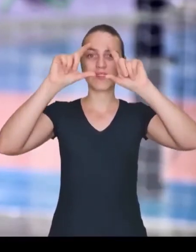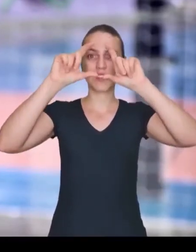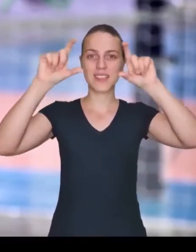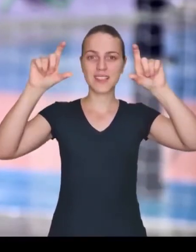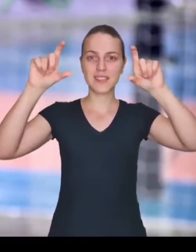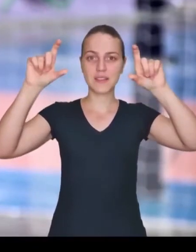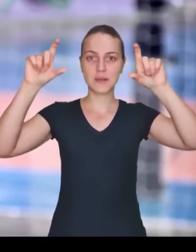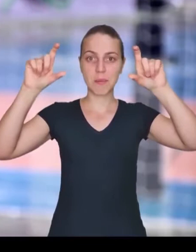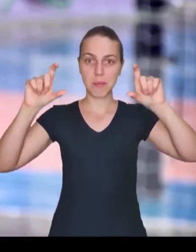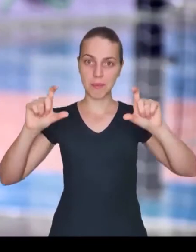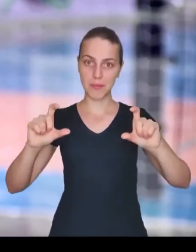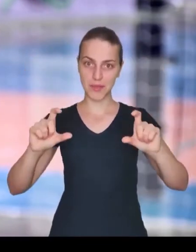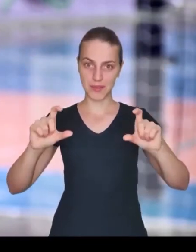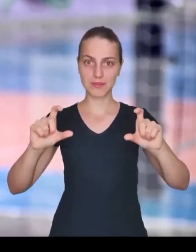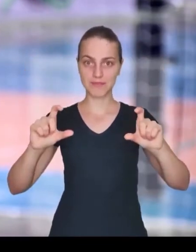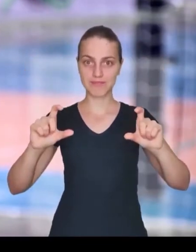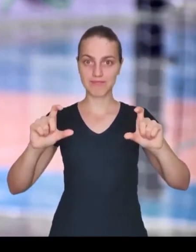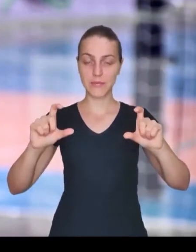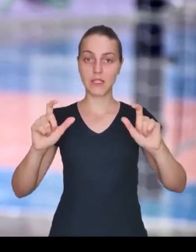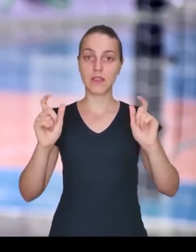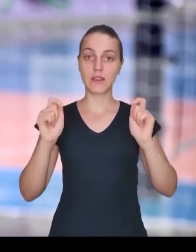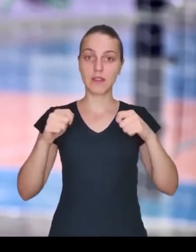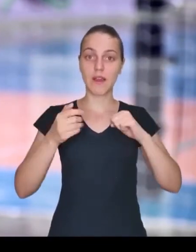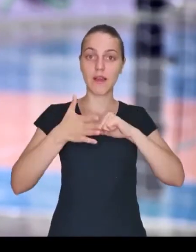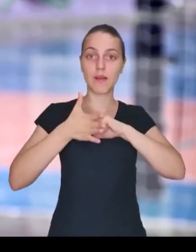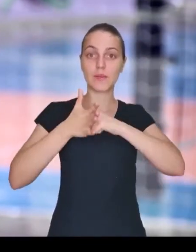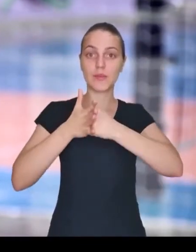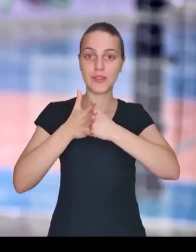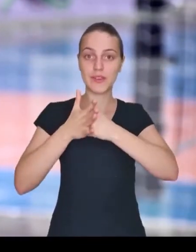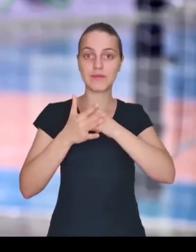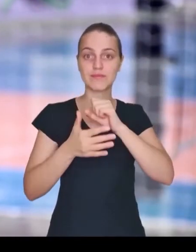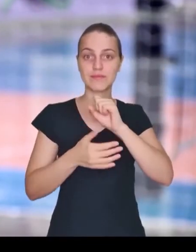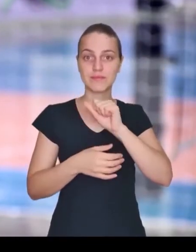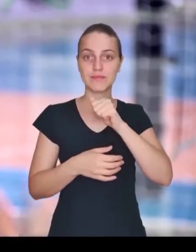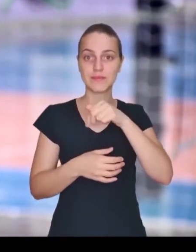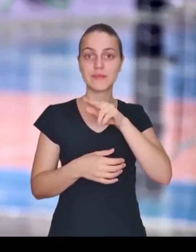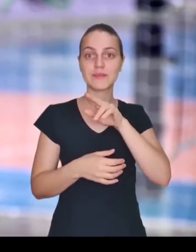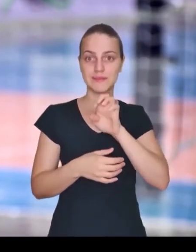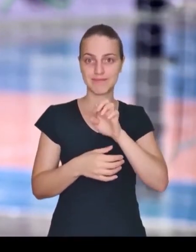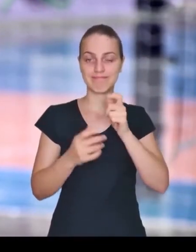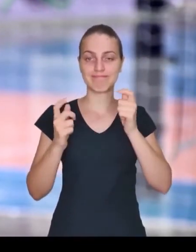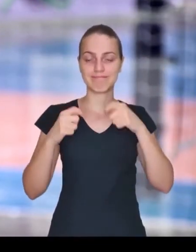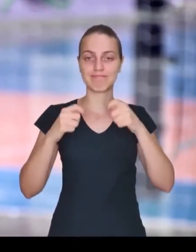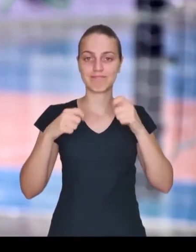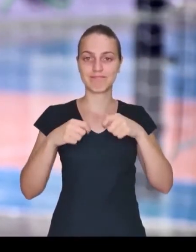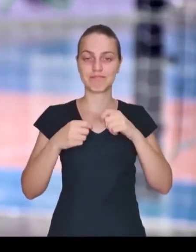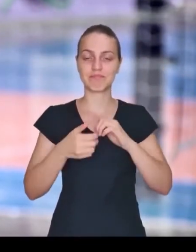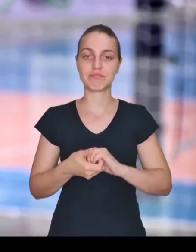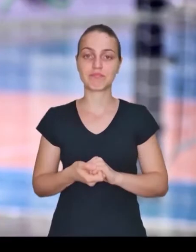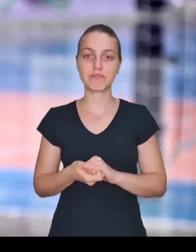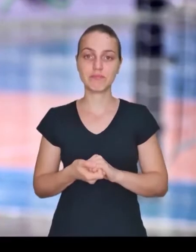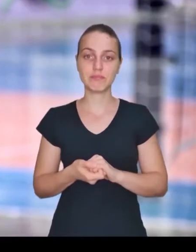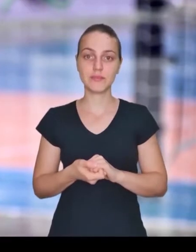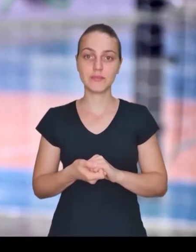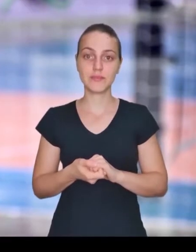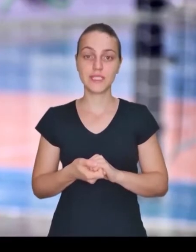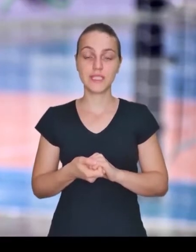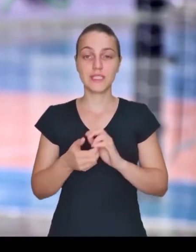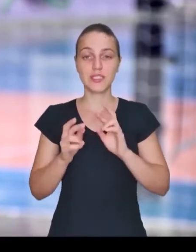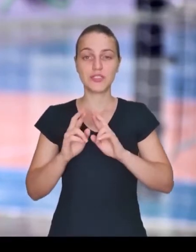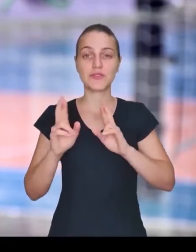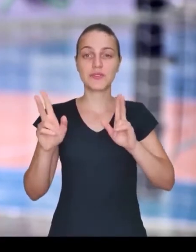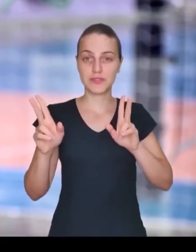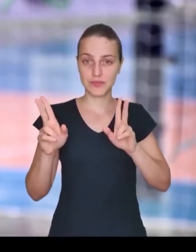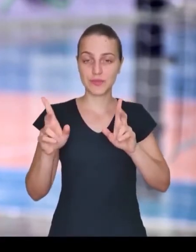saque. Uma característica principal do vôlei sentado, que vai diferir muito do vôlei convencional, é que